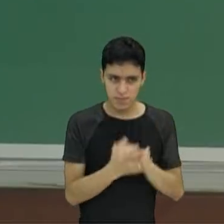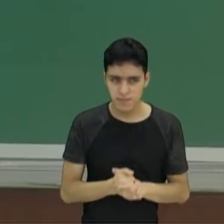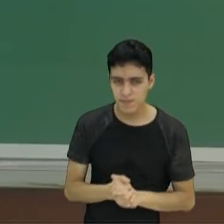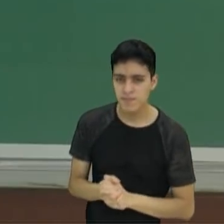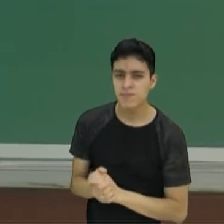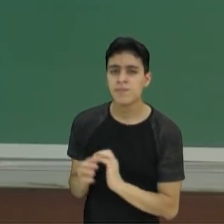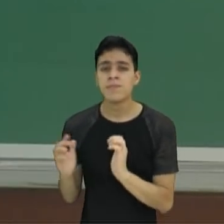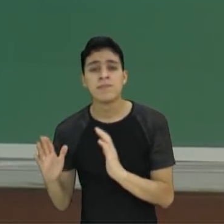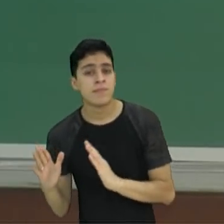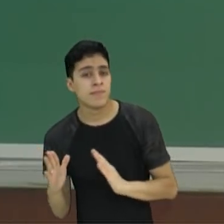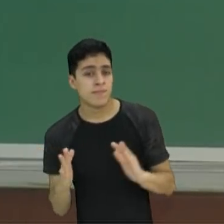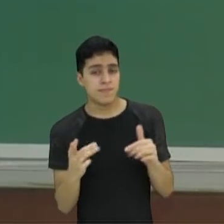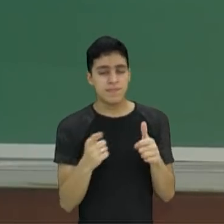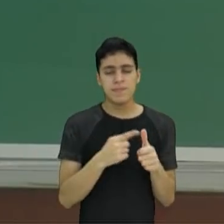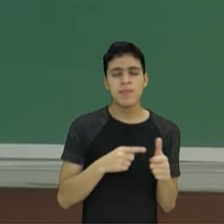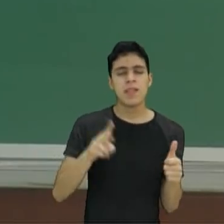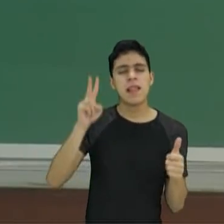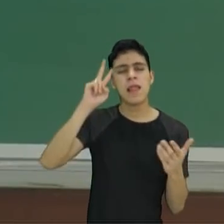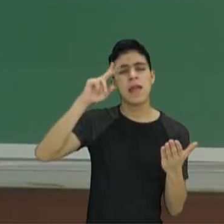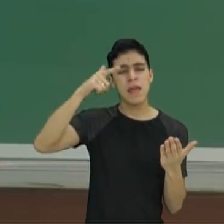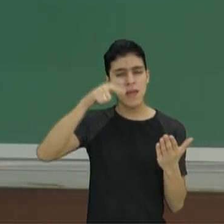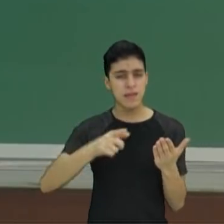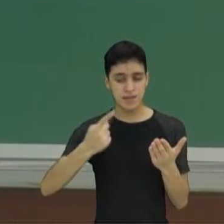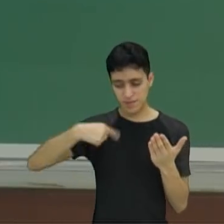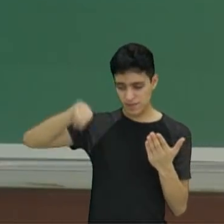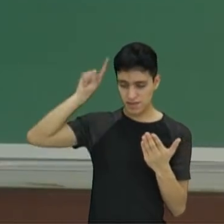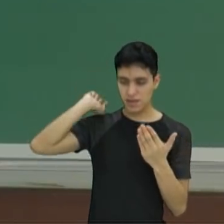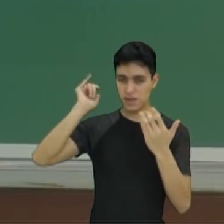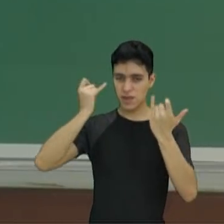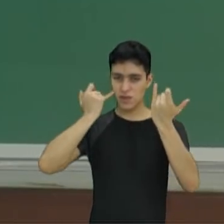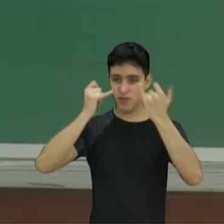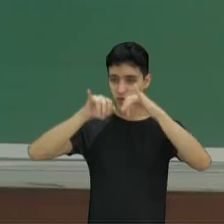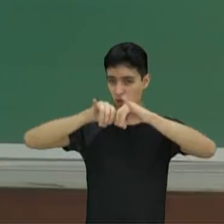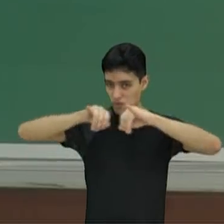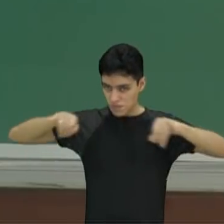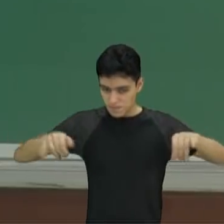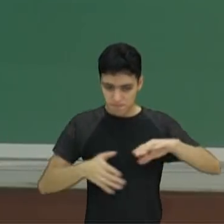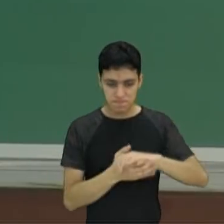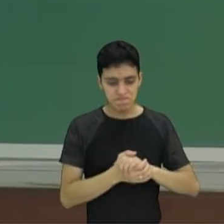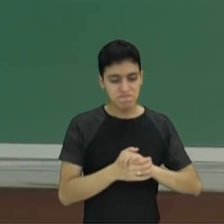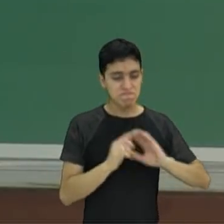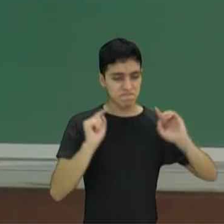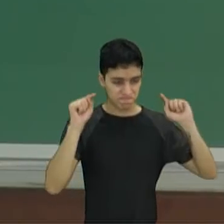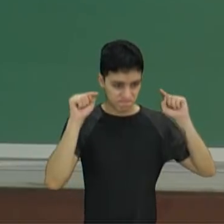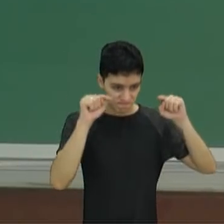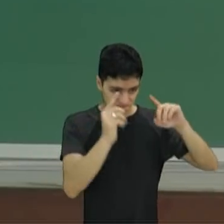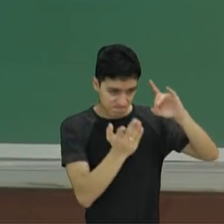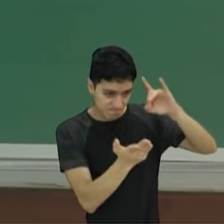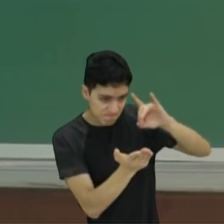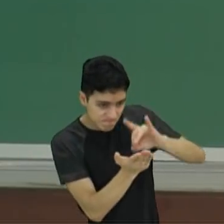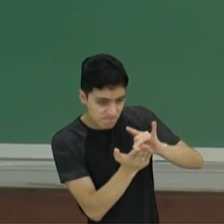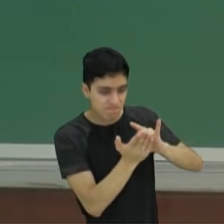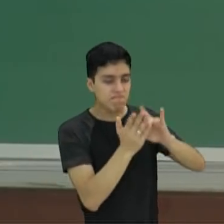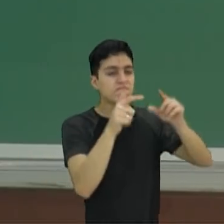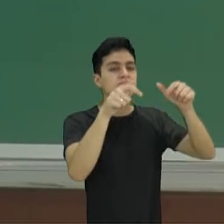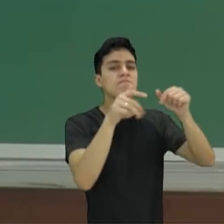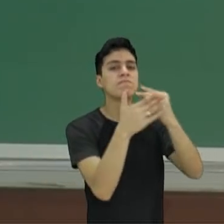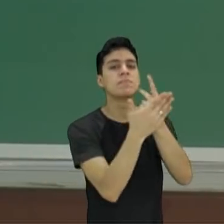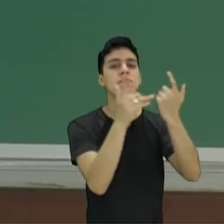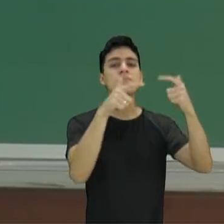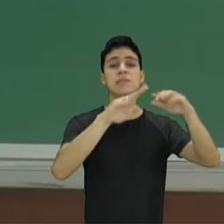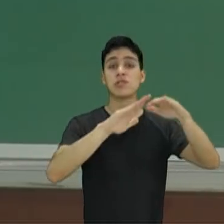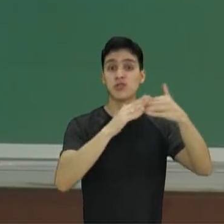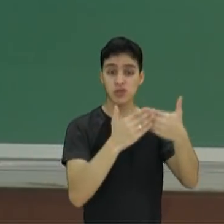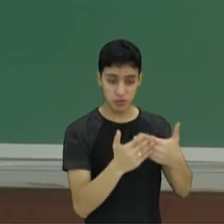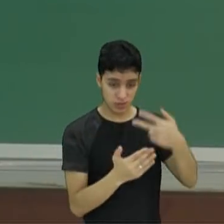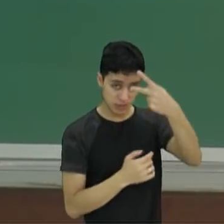vamos relembrar a nossa notícia. Lembrando, ocorre o fato dessa notícia em uma